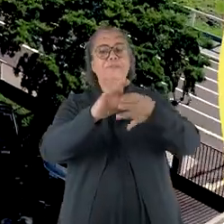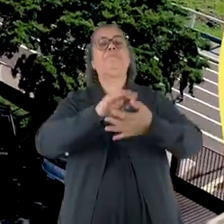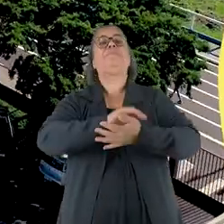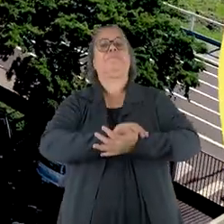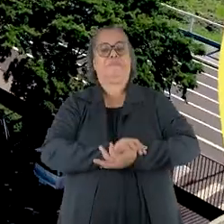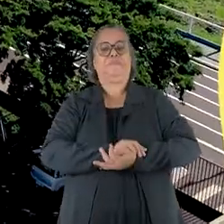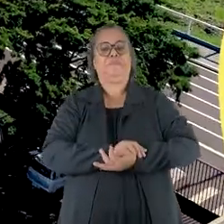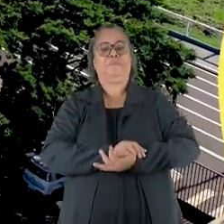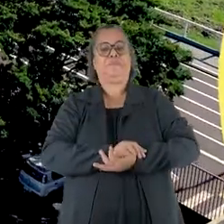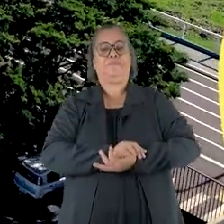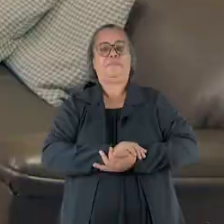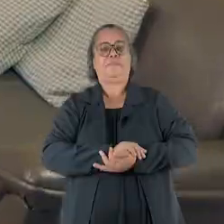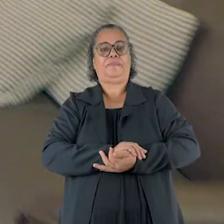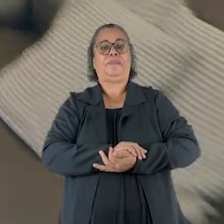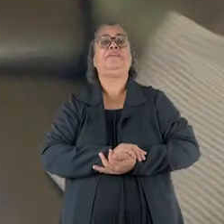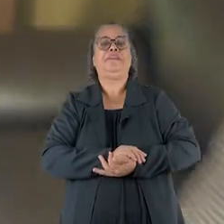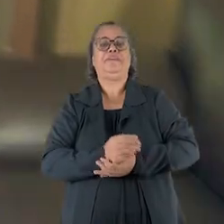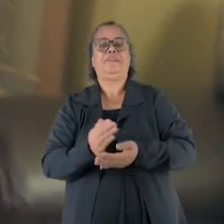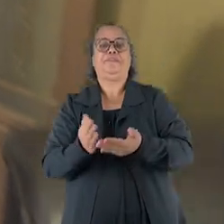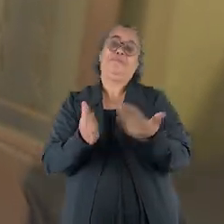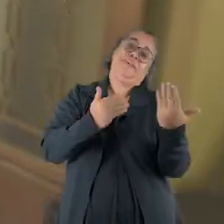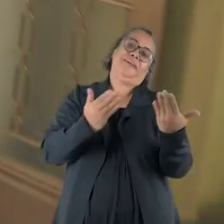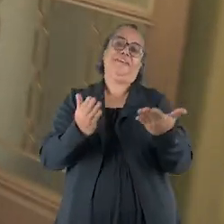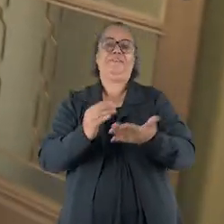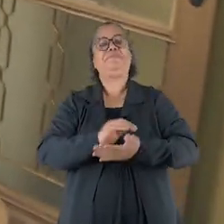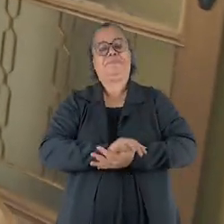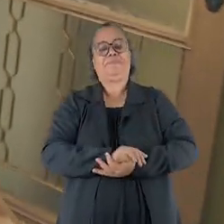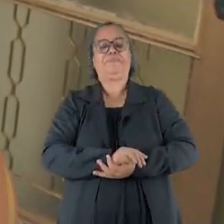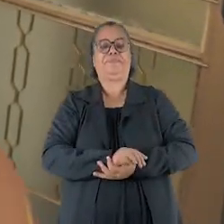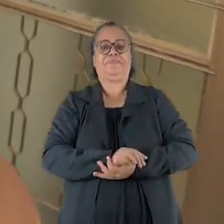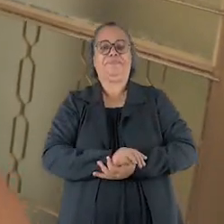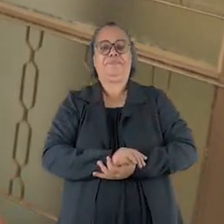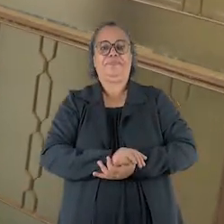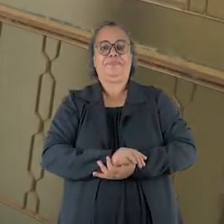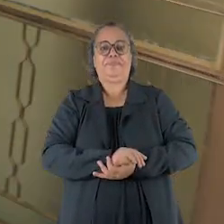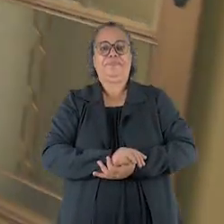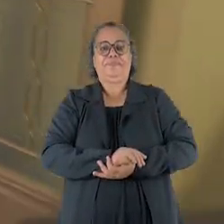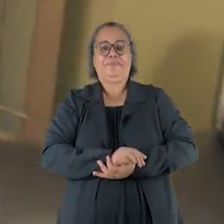de Uberlândia. E aí, vocês vêm ou vão ficar de moleza?